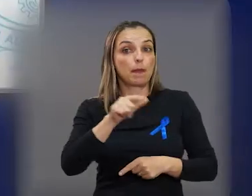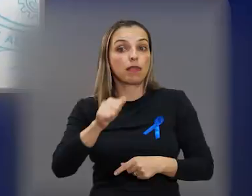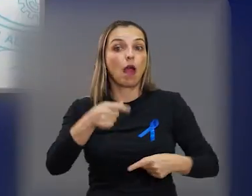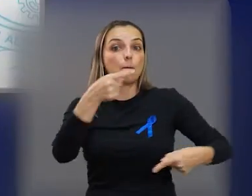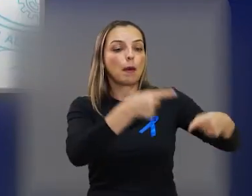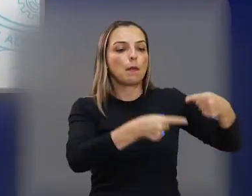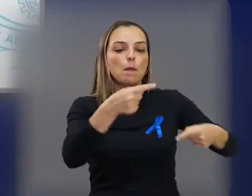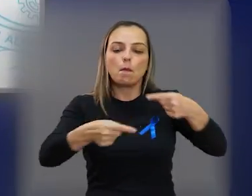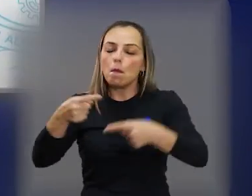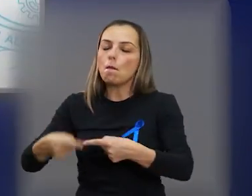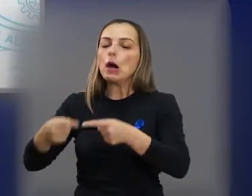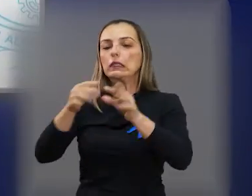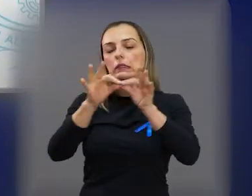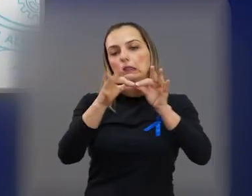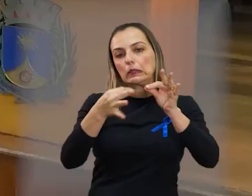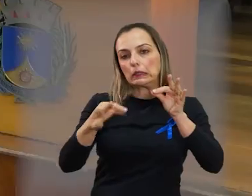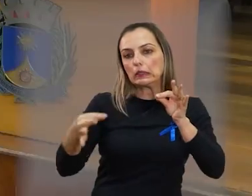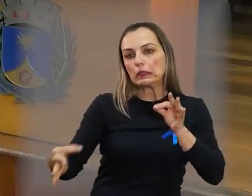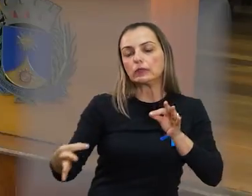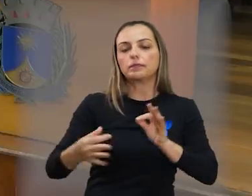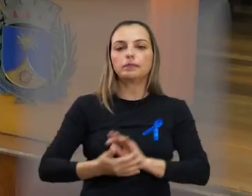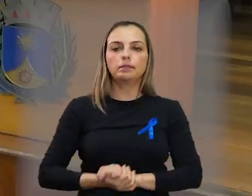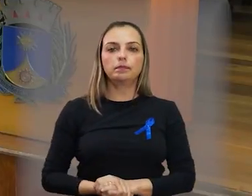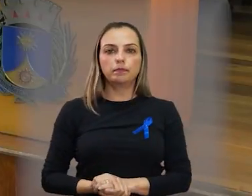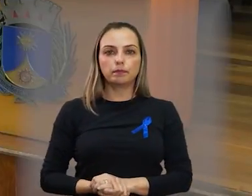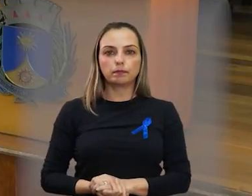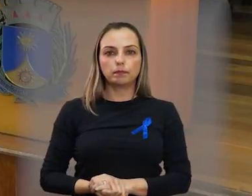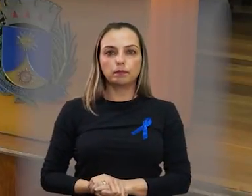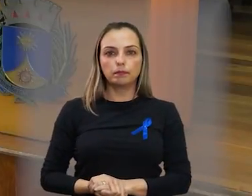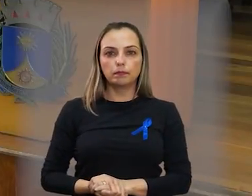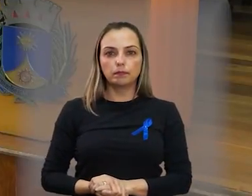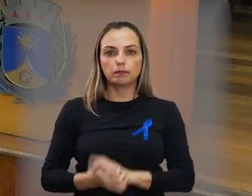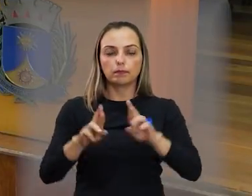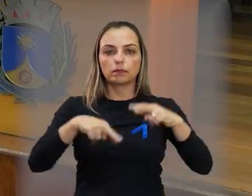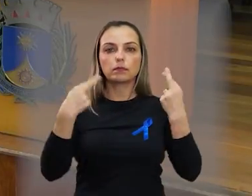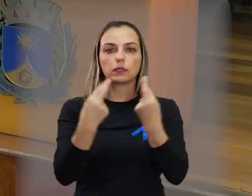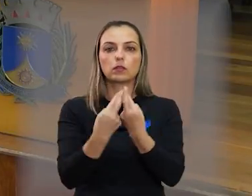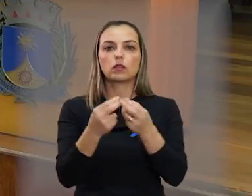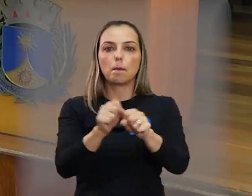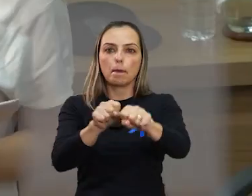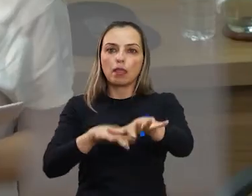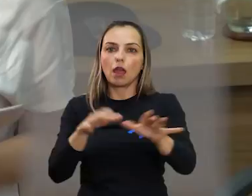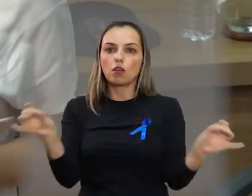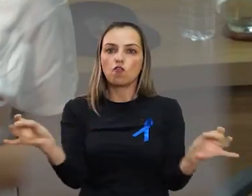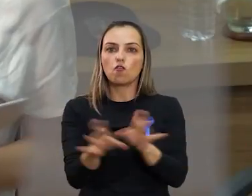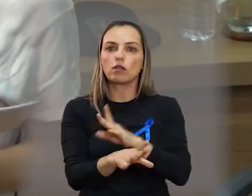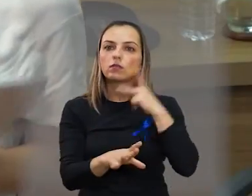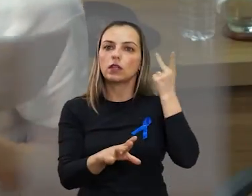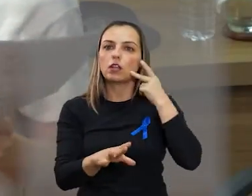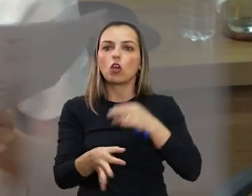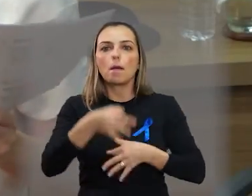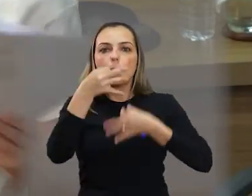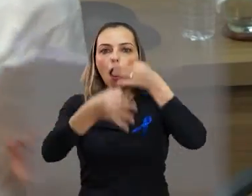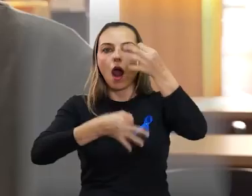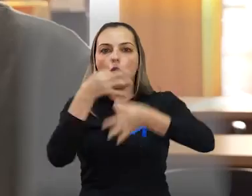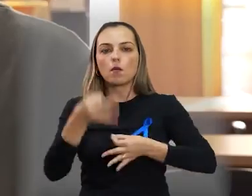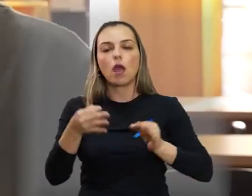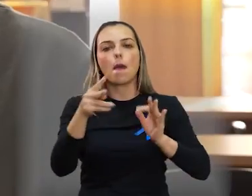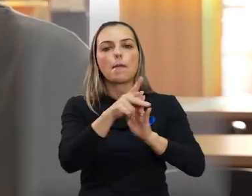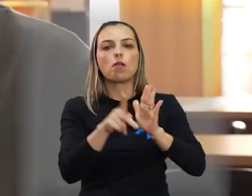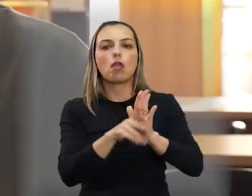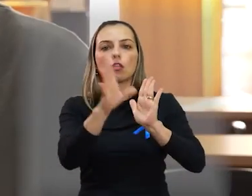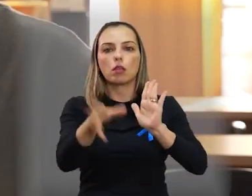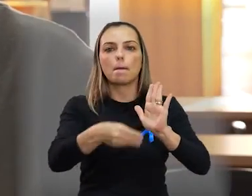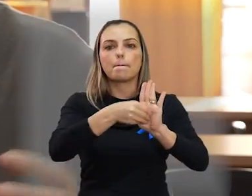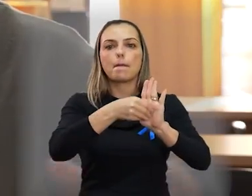PPA terminadas as audiências os vereadores podem sugerir emendas ao projeto que define o planejamento estratégico